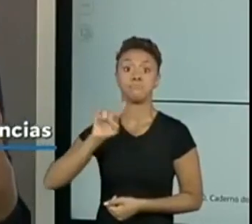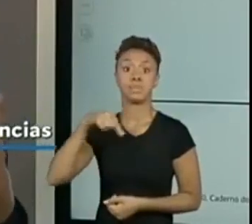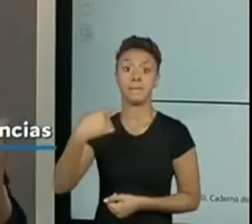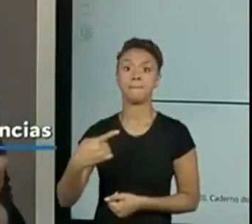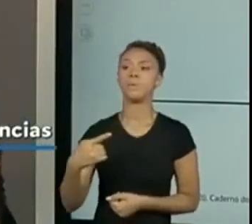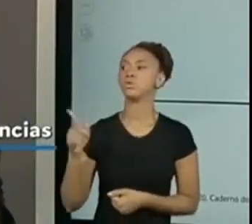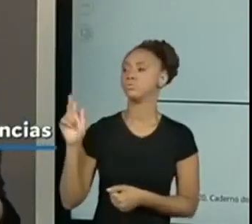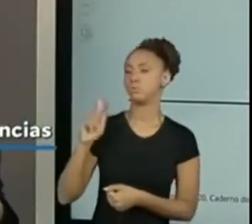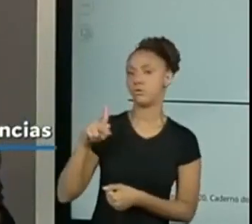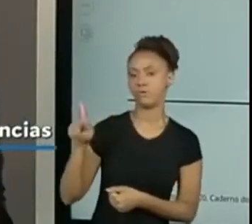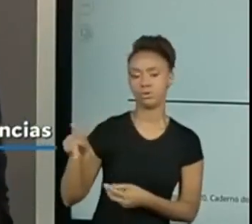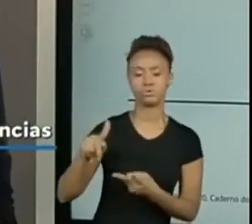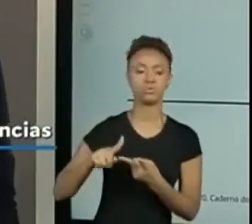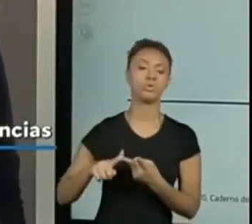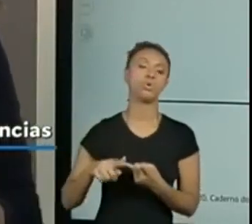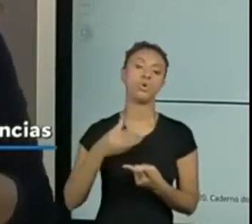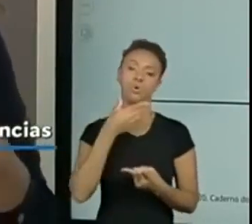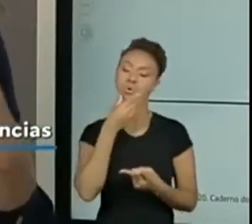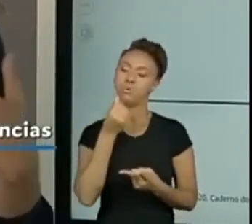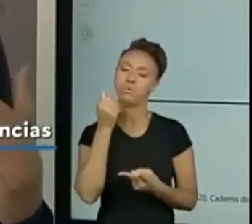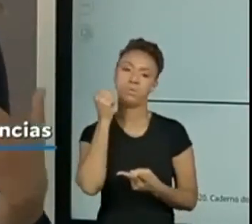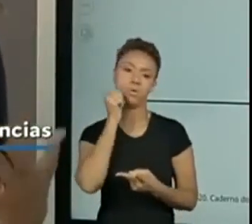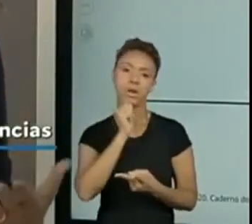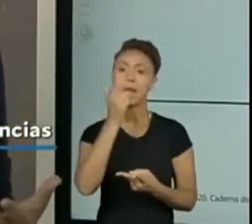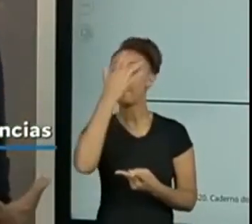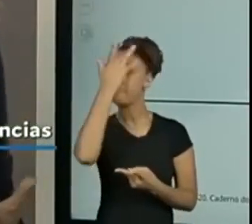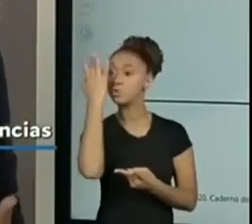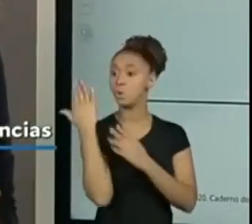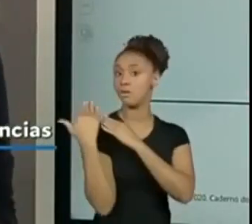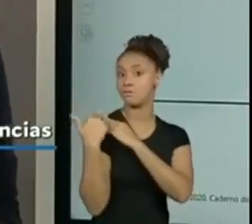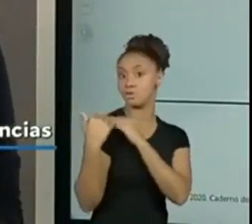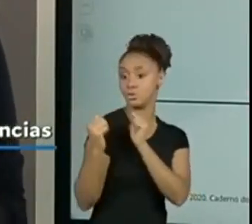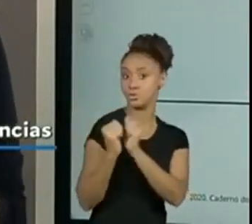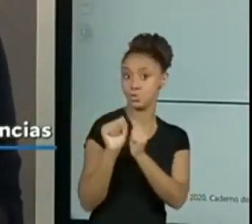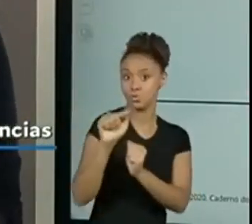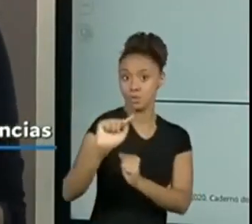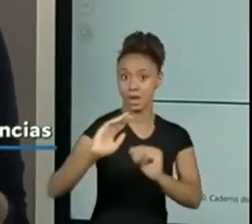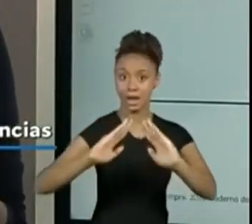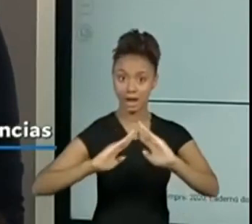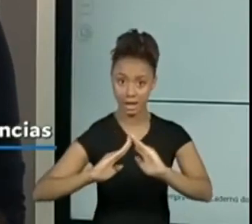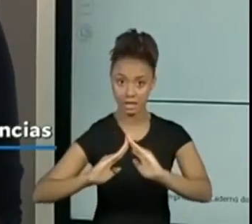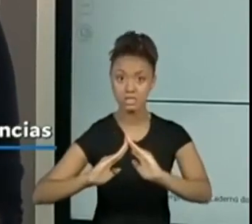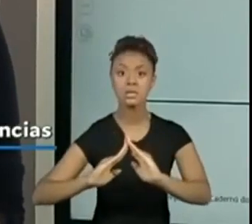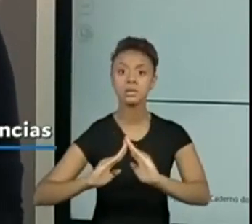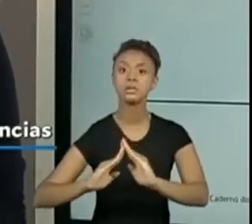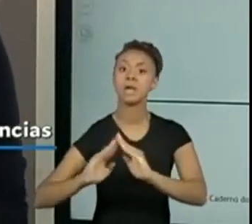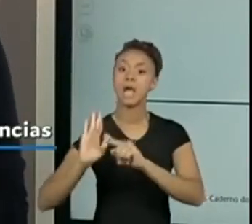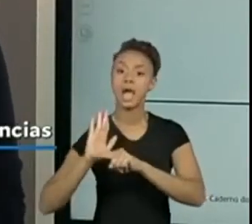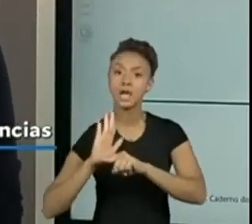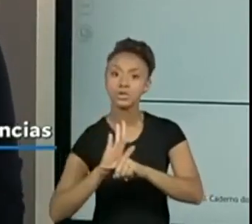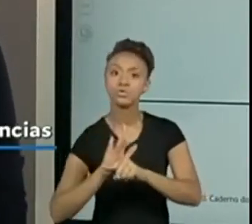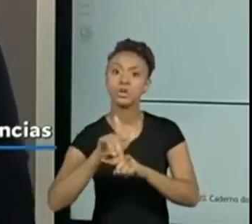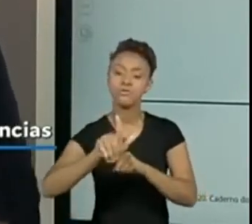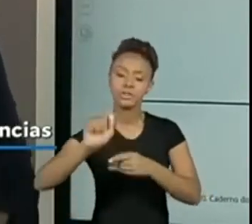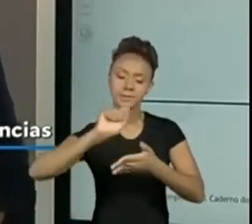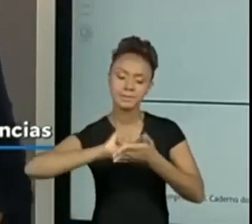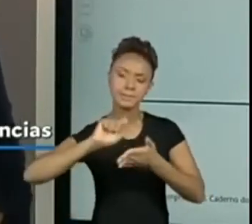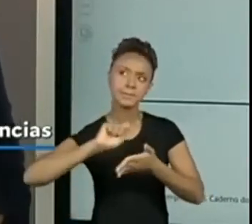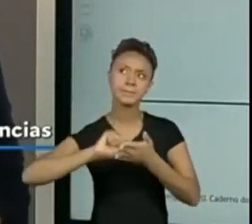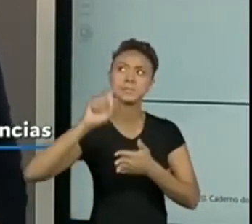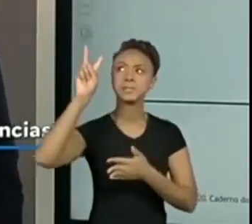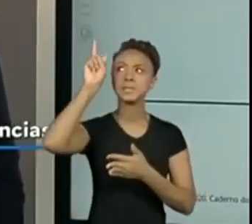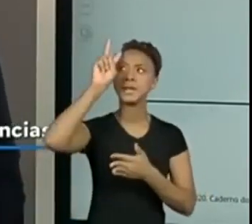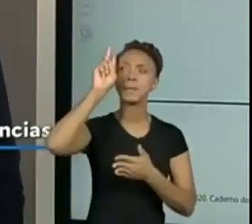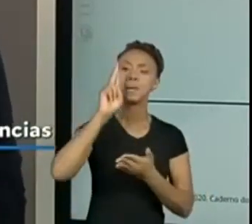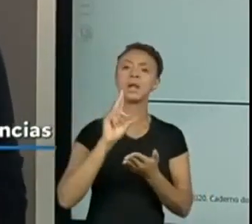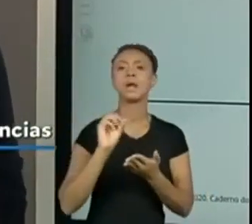ajuda do seu professor, da sua professora, do responsável que te acompanha, para que você possa aí lembrar, vai fazer